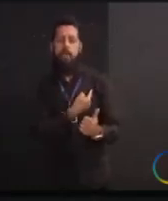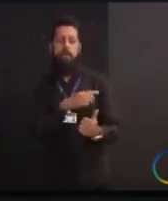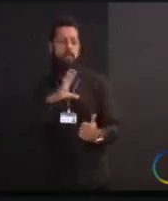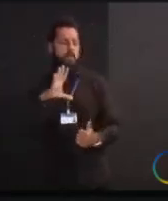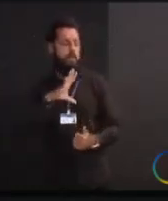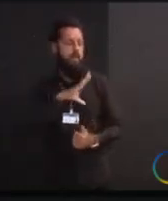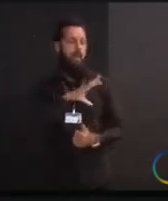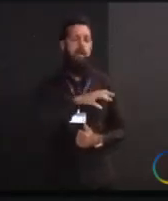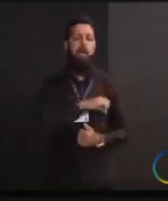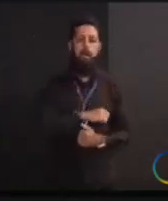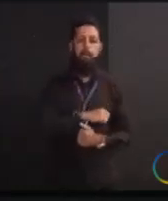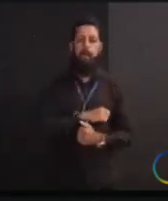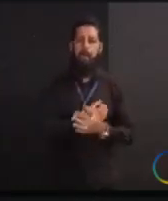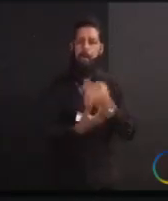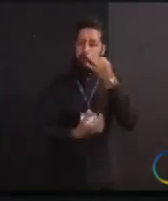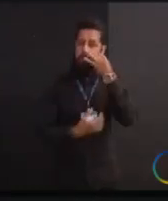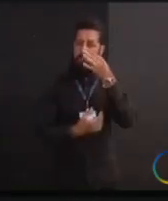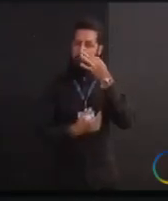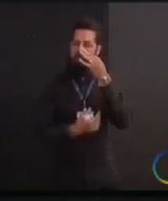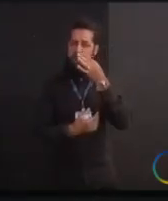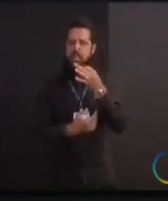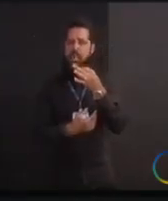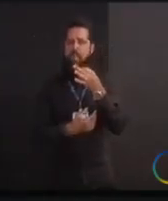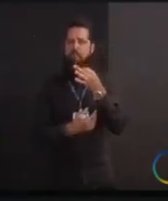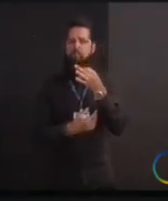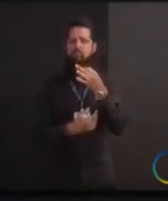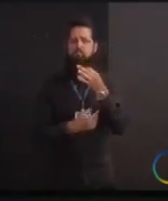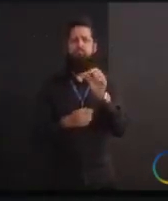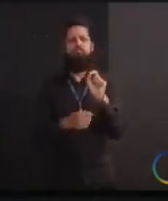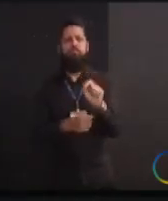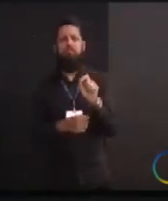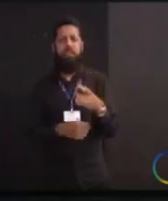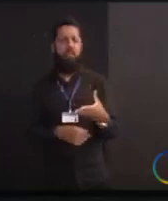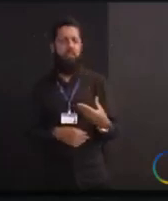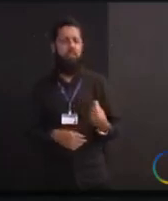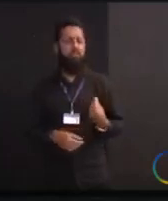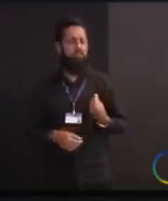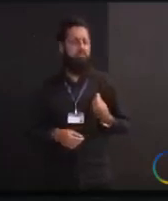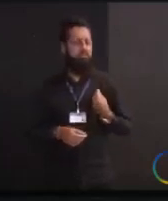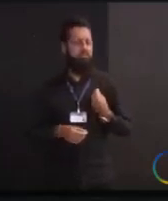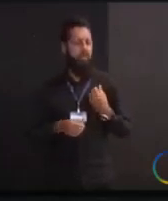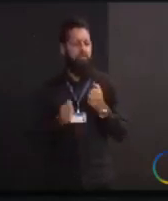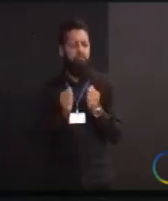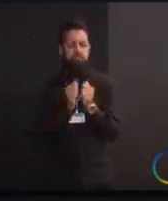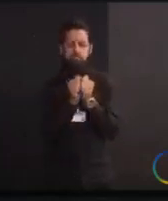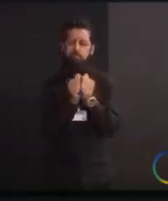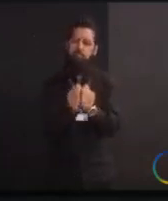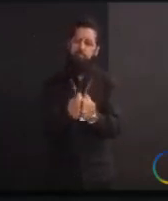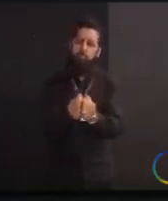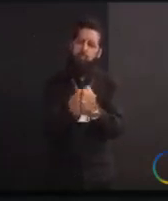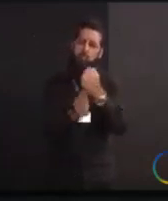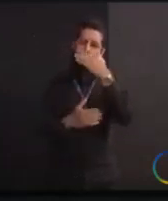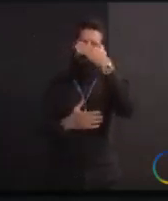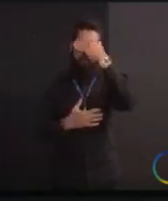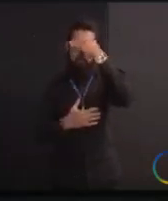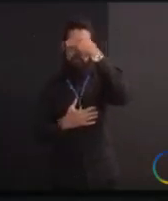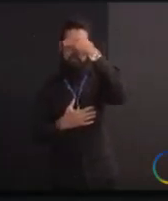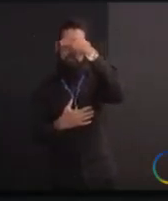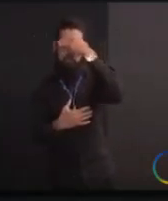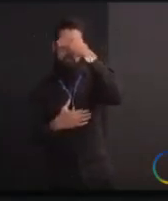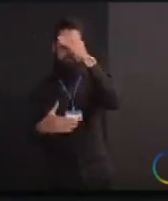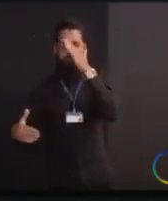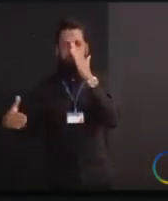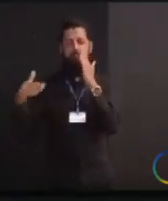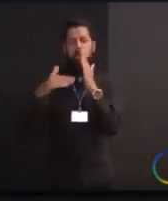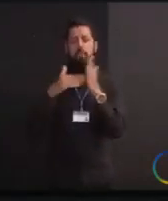Tem cenas da minha convivência com o Chico que até hoje, e eu acho que vai levar ainda muito mais tempo, o que que esse